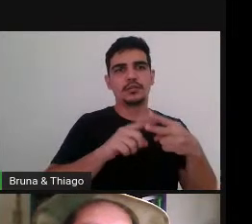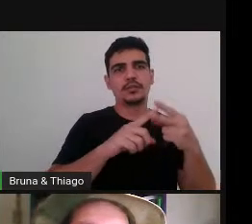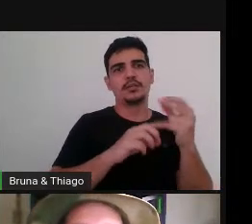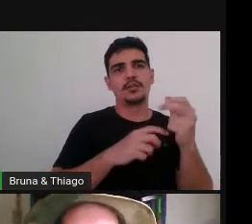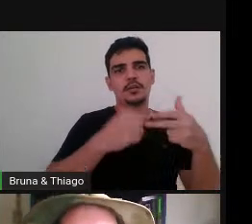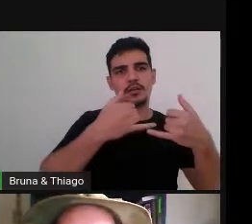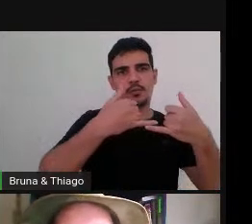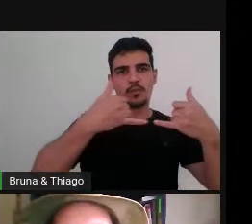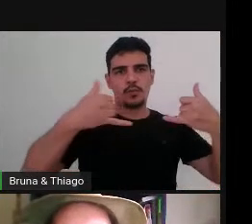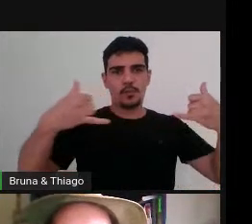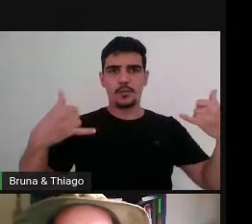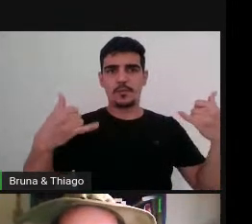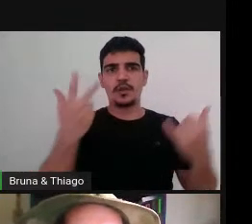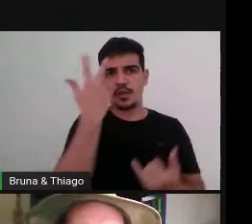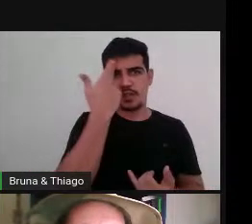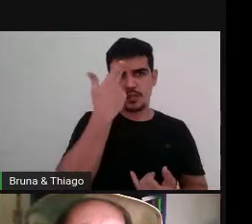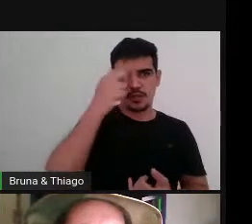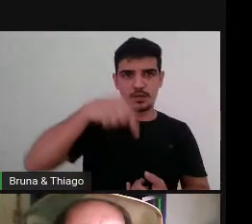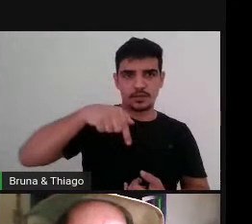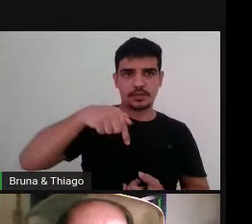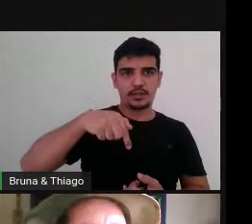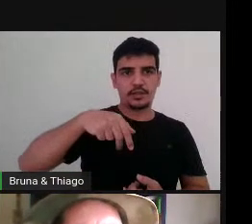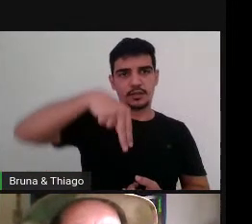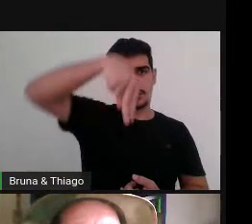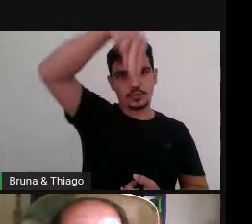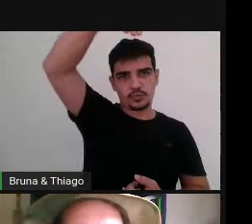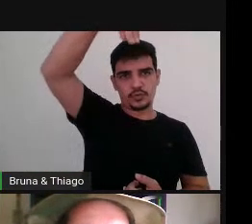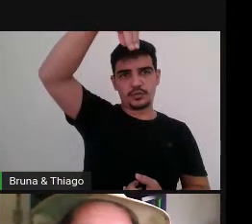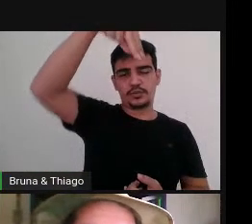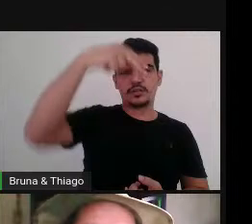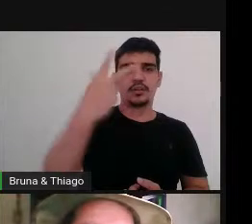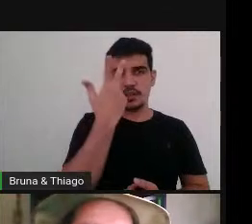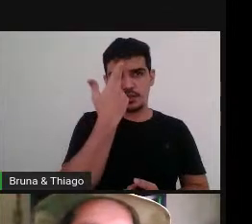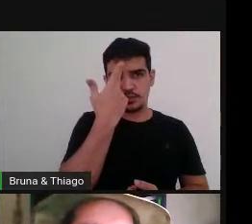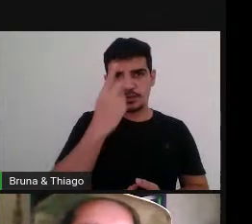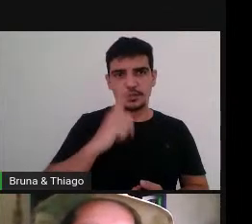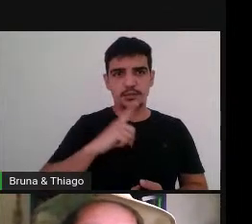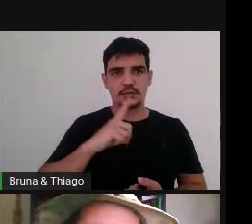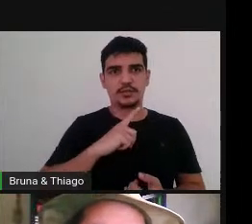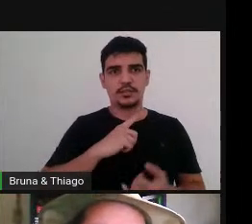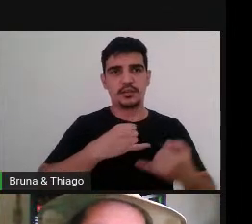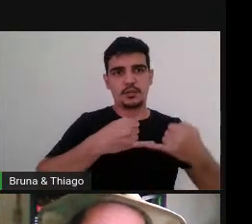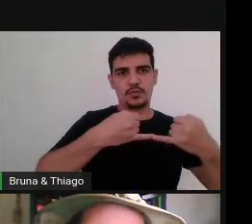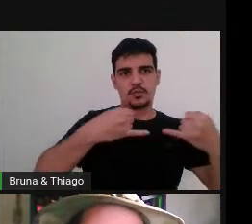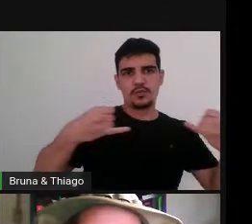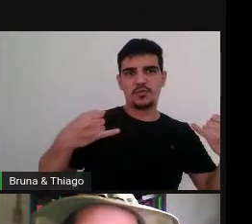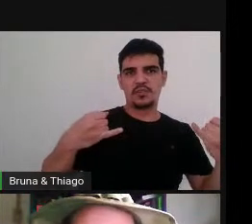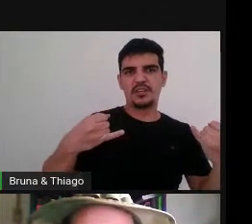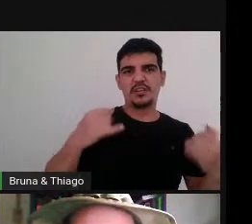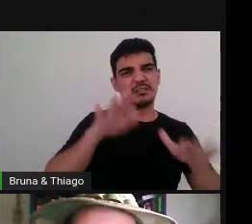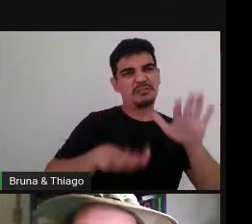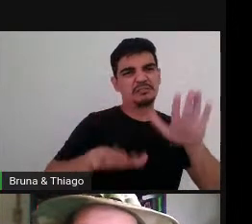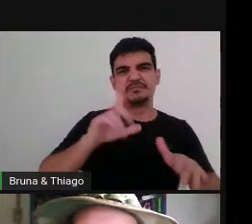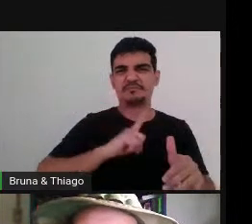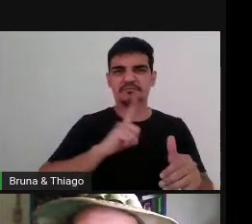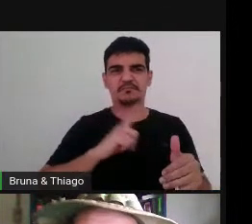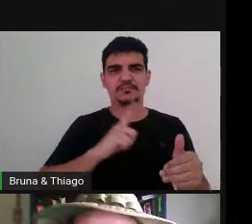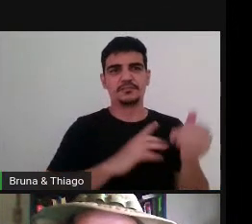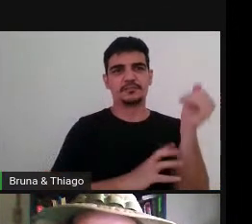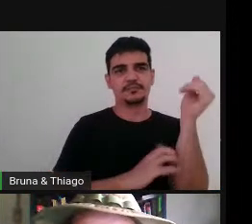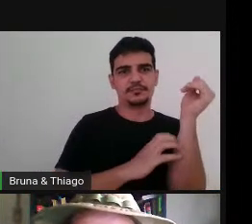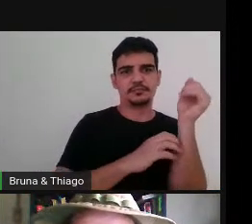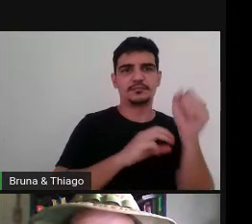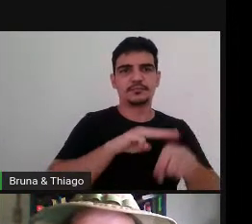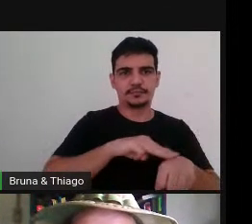mais aranha armadeira. De vez em quando tem um ou outro acidente por aranha marrom. É muito raro, mas tem.